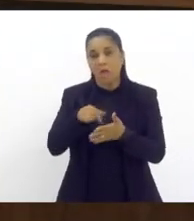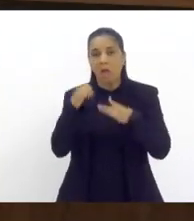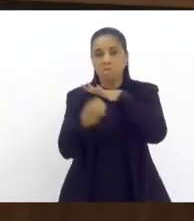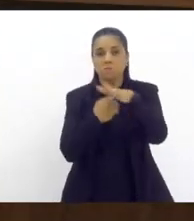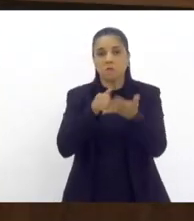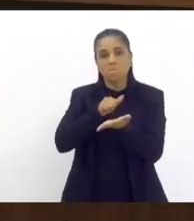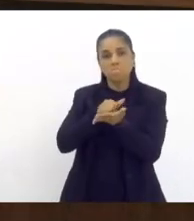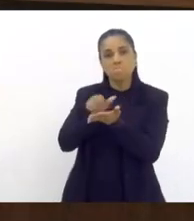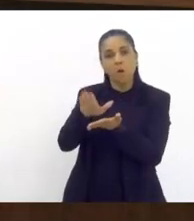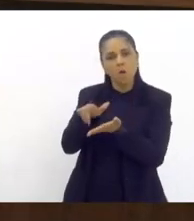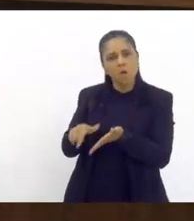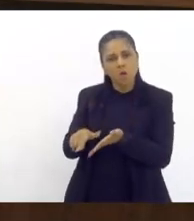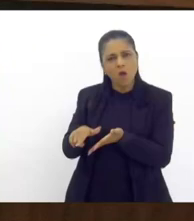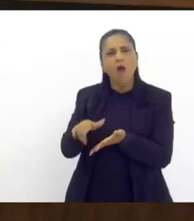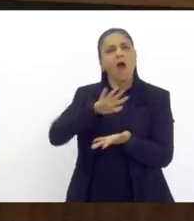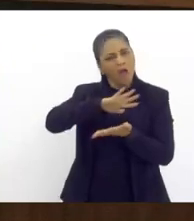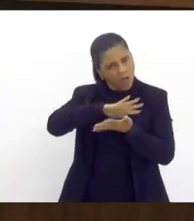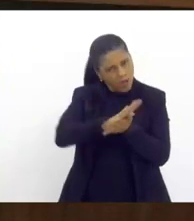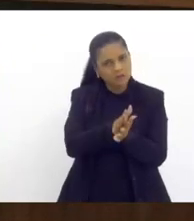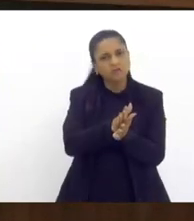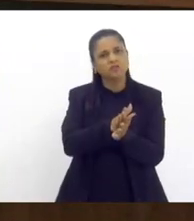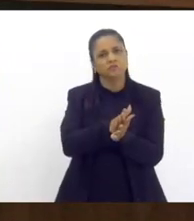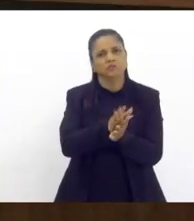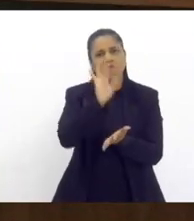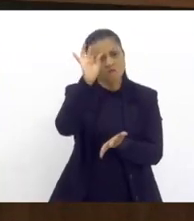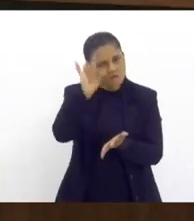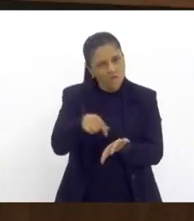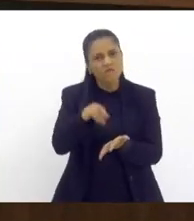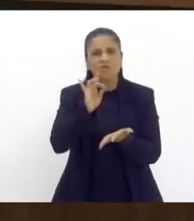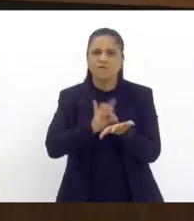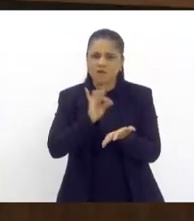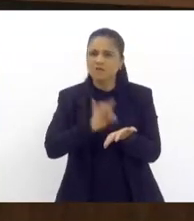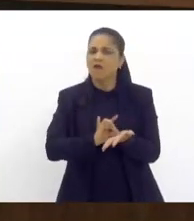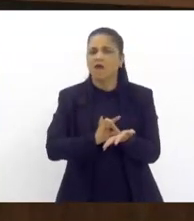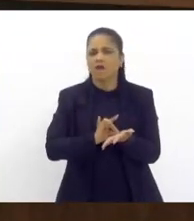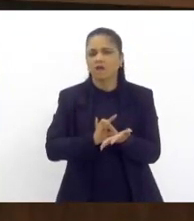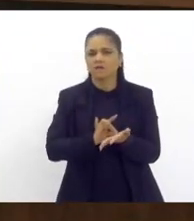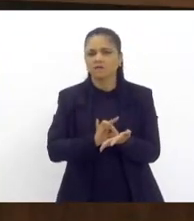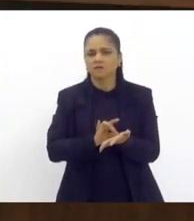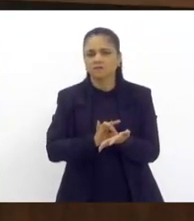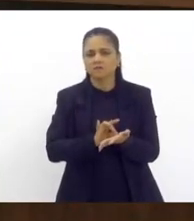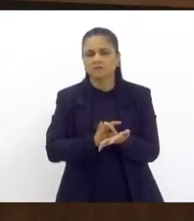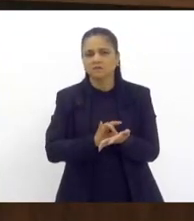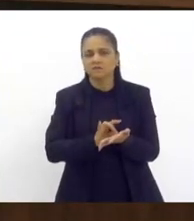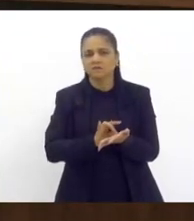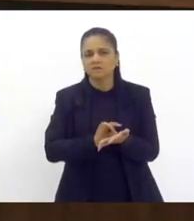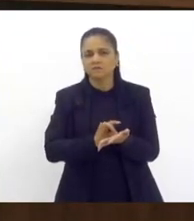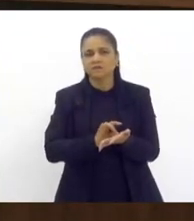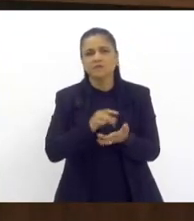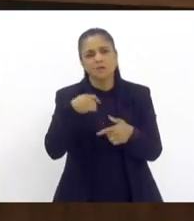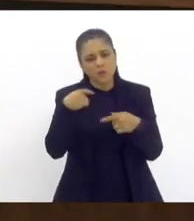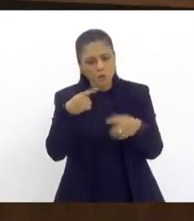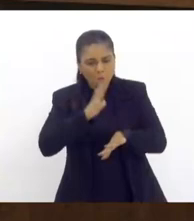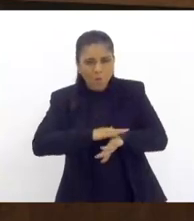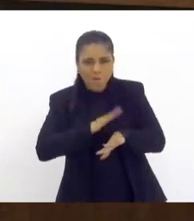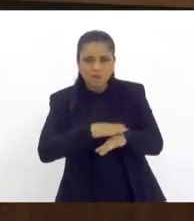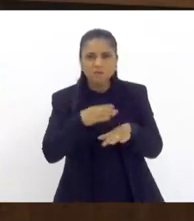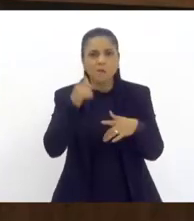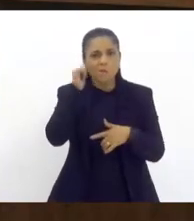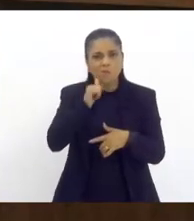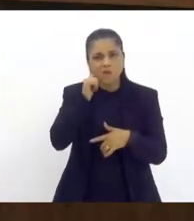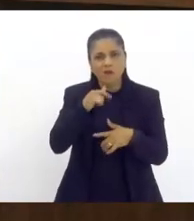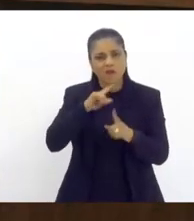essa também é uma discriminação das mulheres no mercado de trabalho. Porque essa mulher, no momento que ela mais precisa, acabou